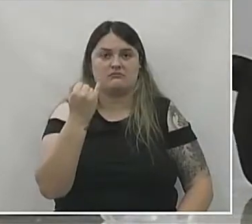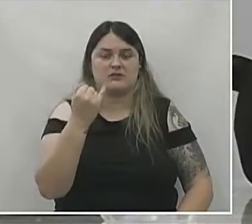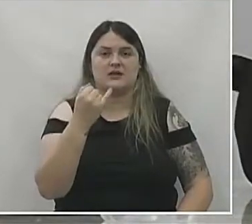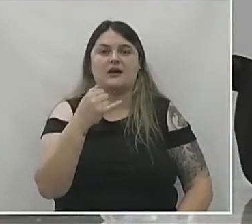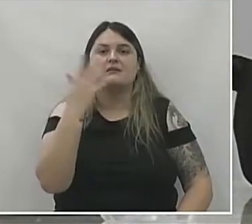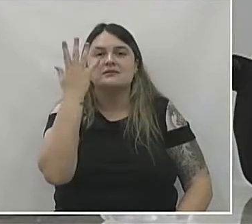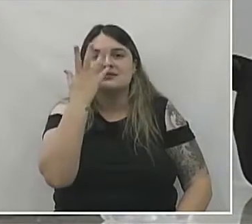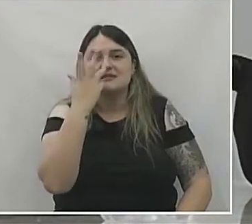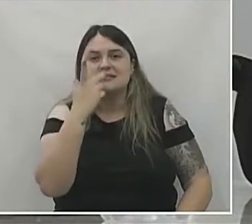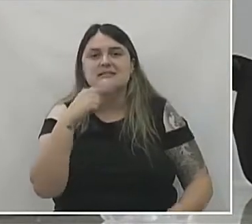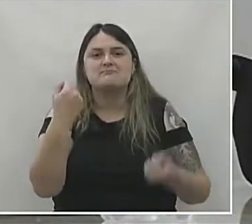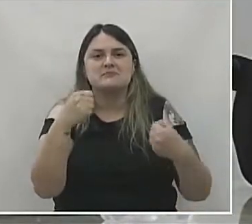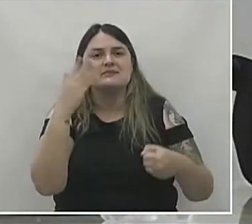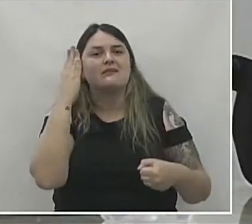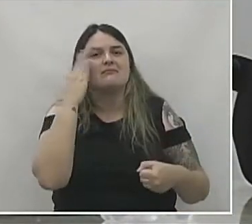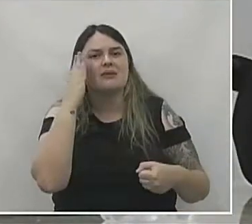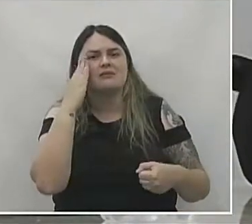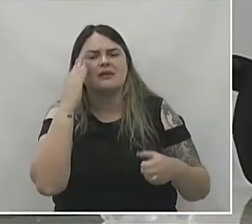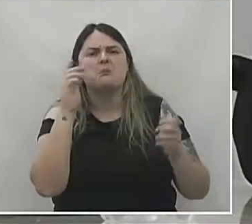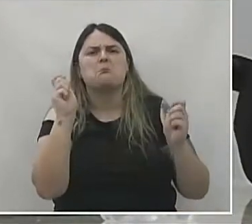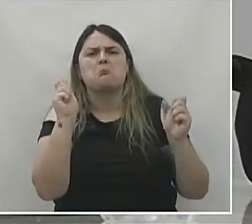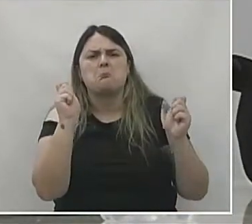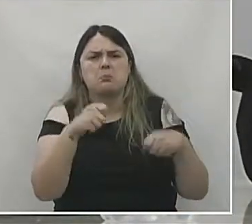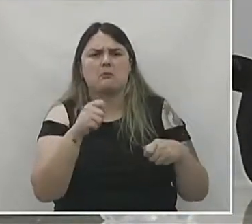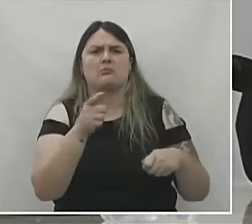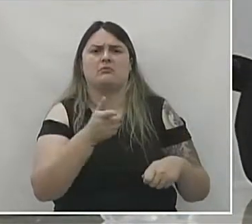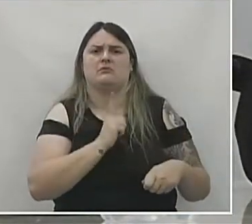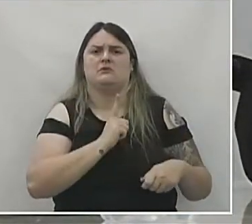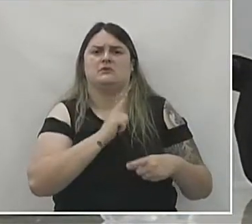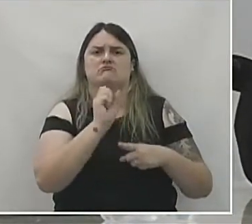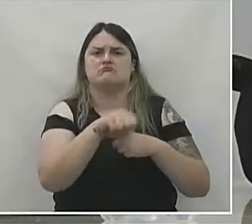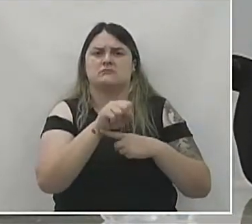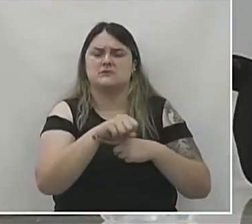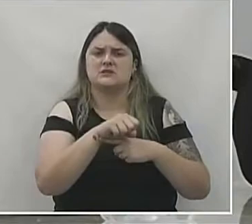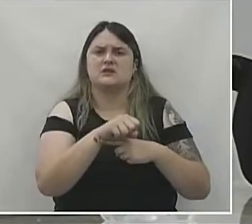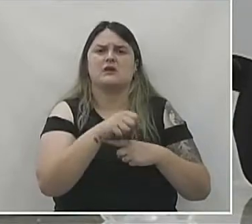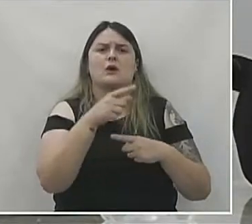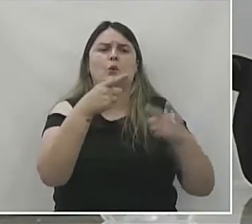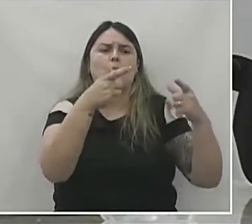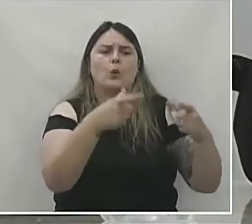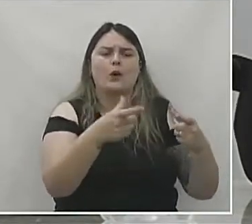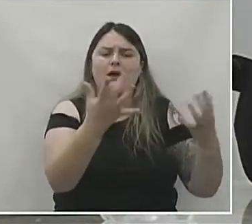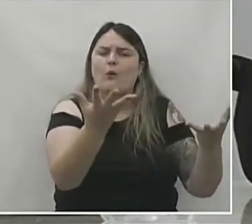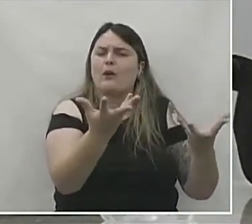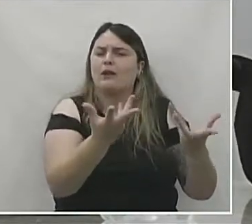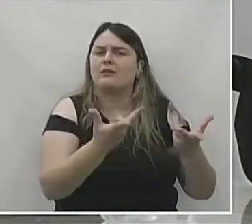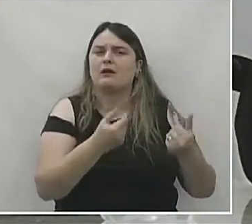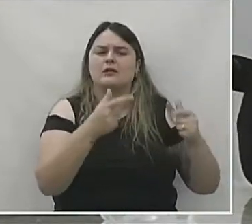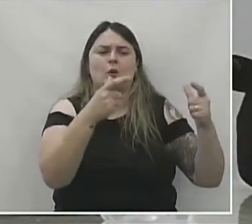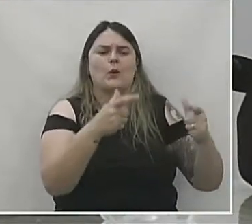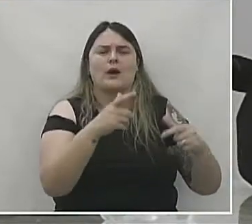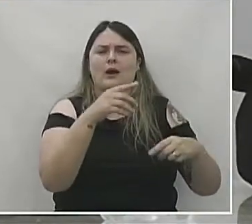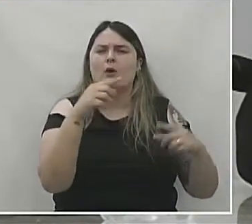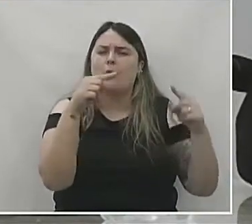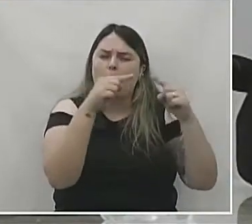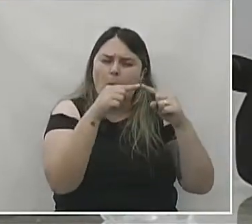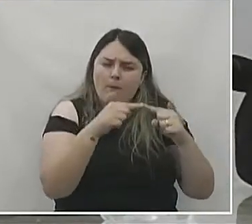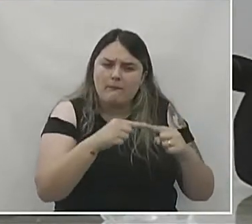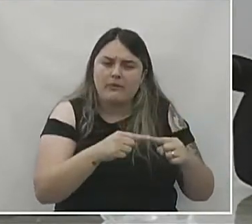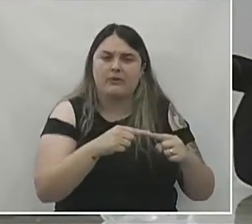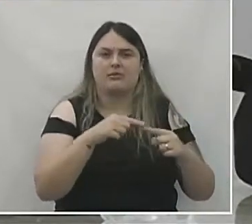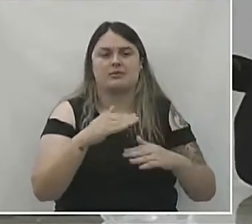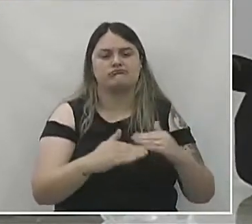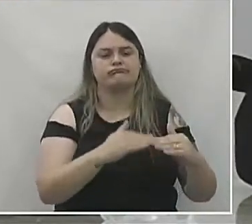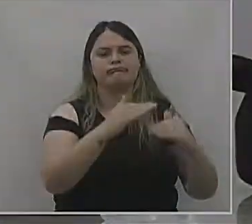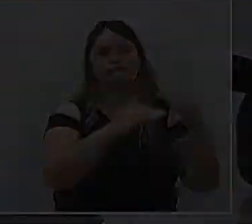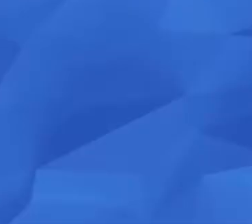da dignidade essas crianças entender que elas podem ter sim locais cada dia mais adequados